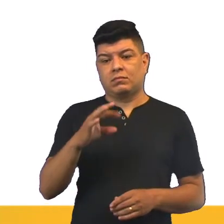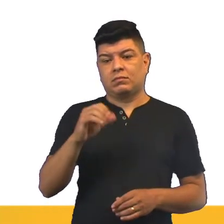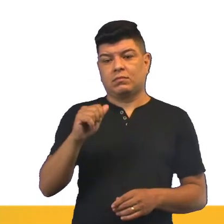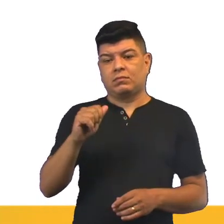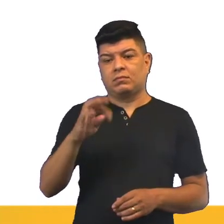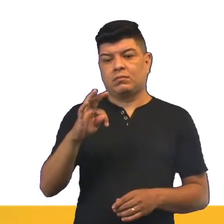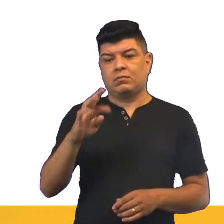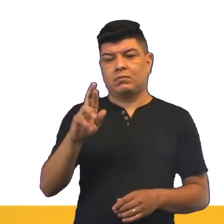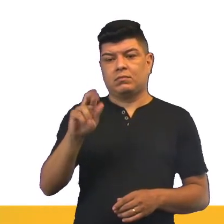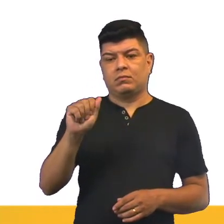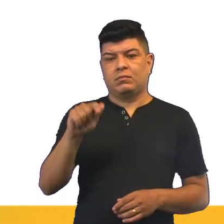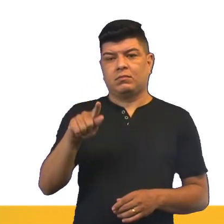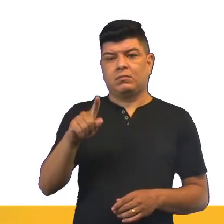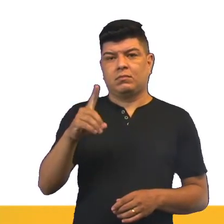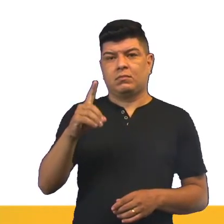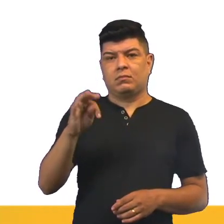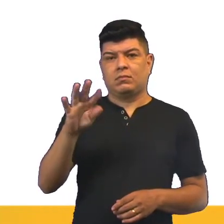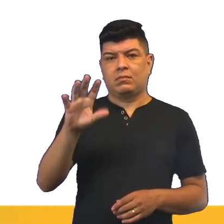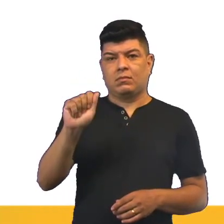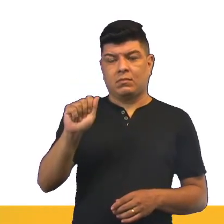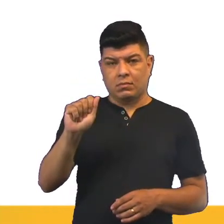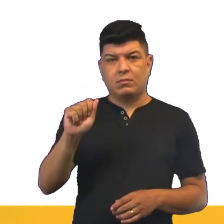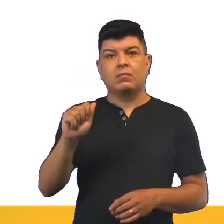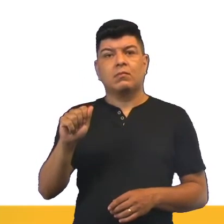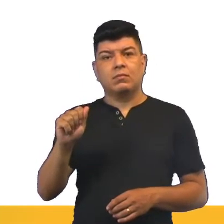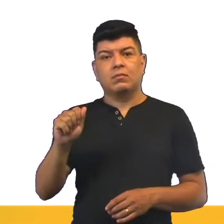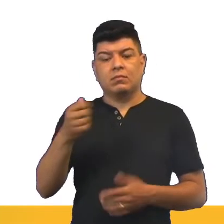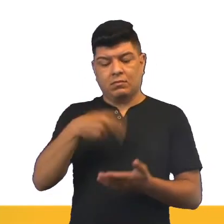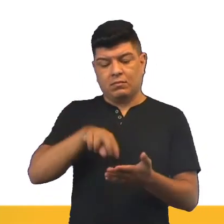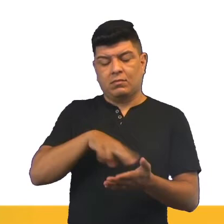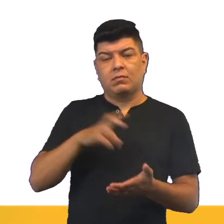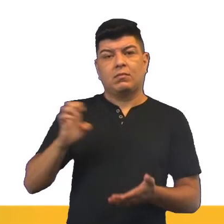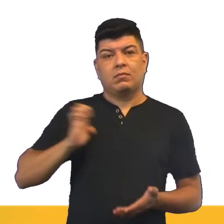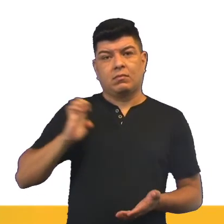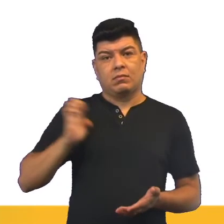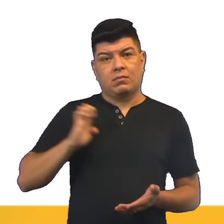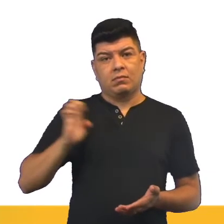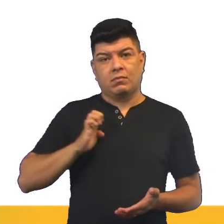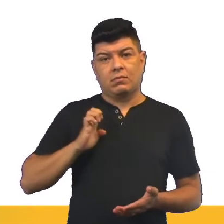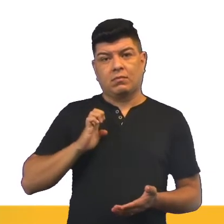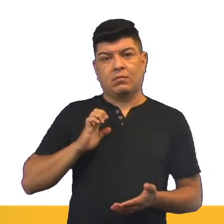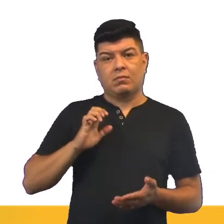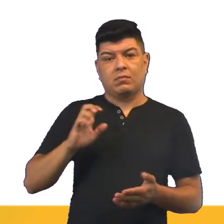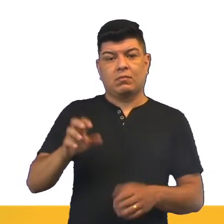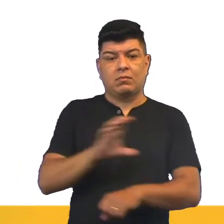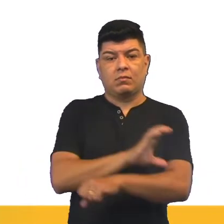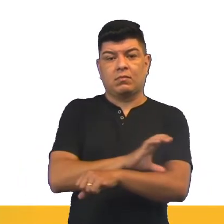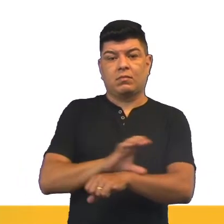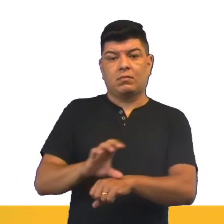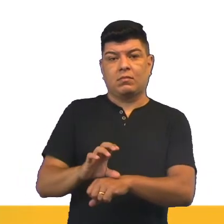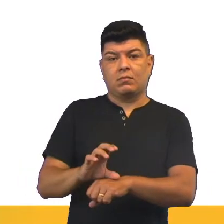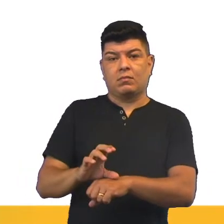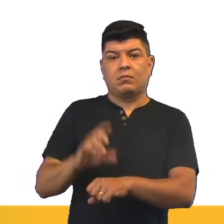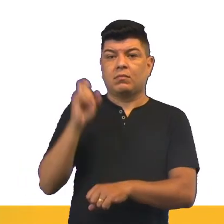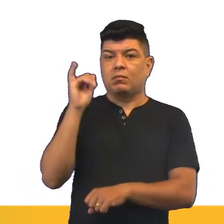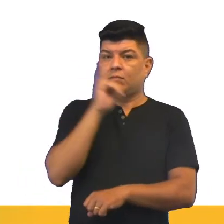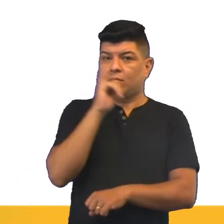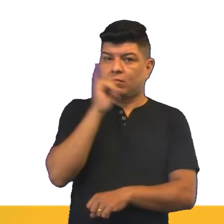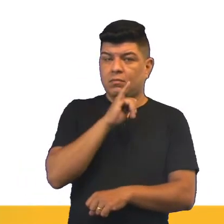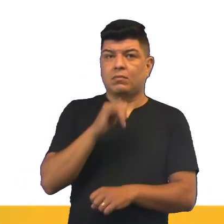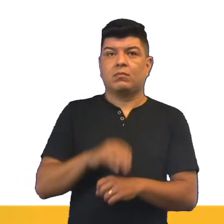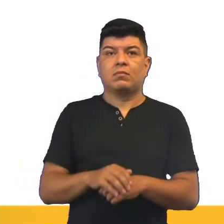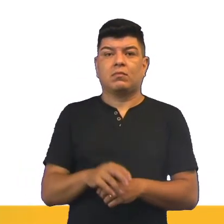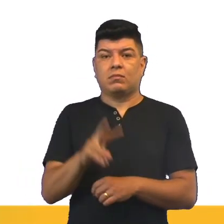na Itália, certo? É uma dança étnica, porque traz aí a cultura italiana ao conhecimento do mundo.